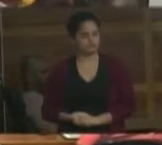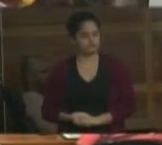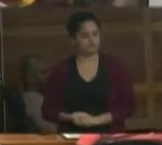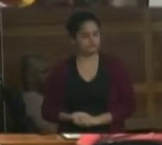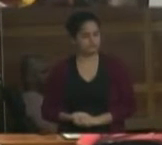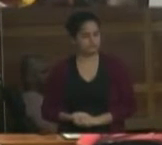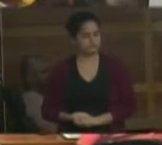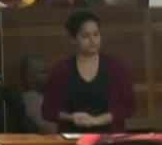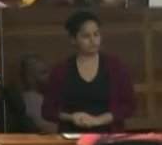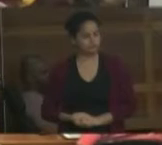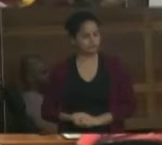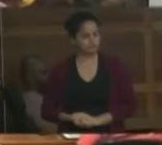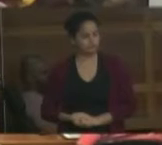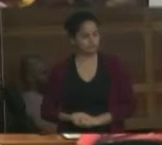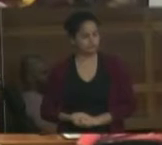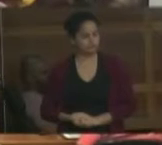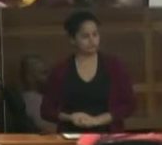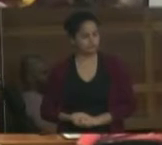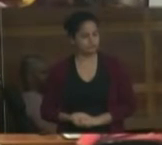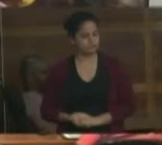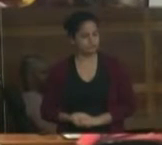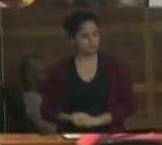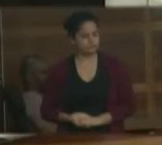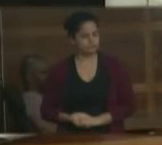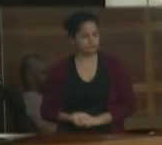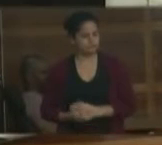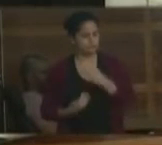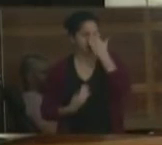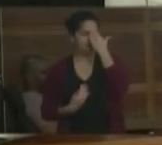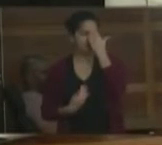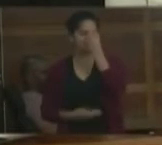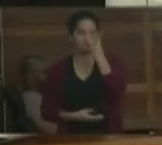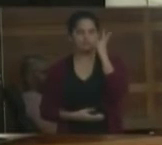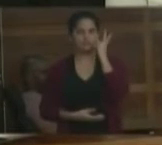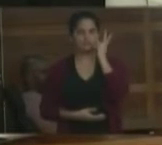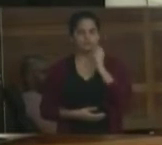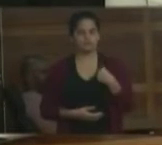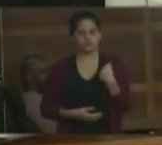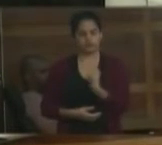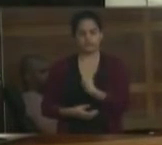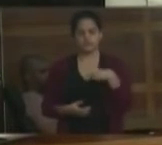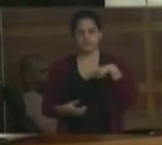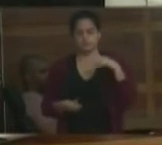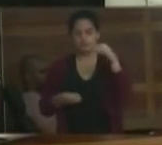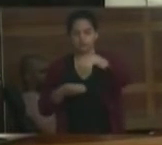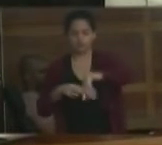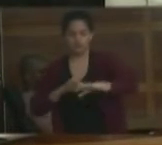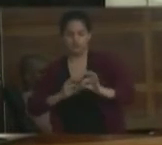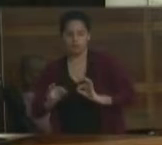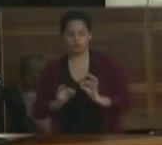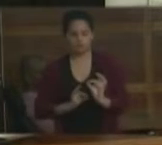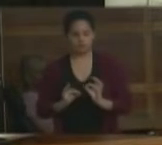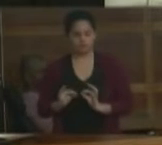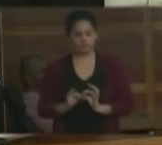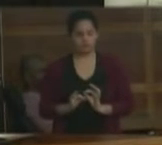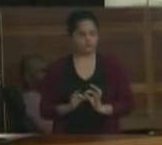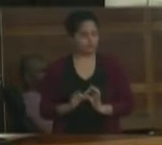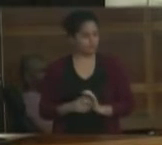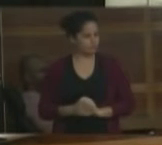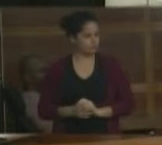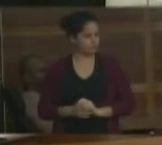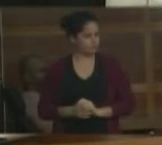é bem vereador obrigado pela nos comentários e nós temos lá na controladoria que nós fazemos esse acompanhamento